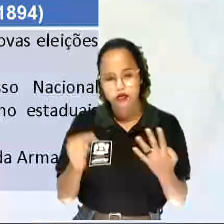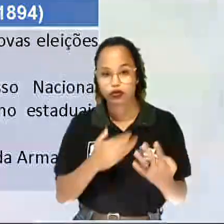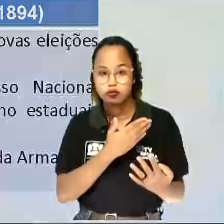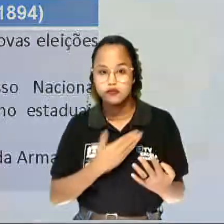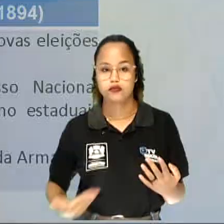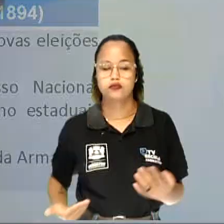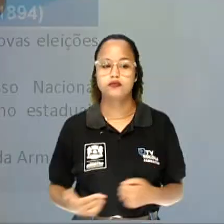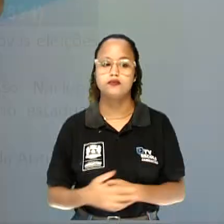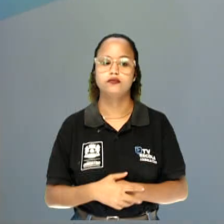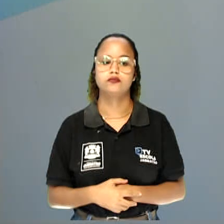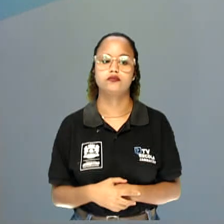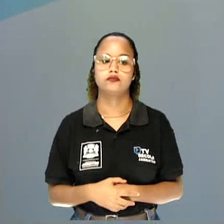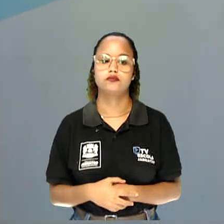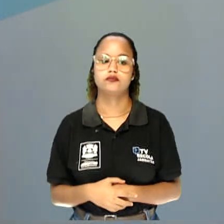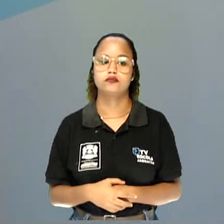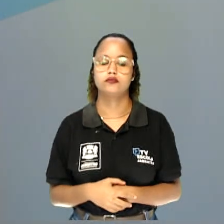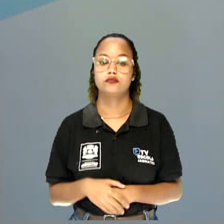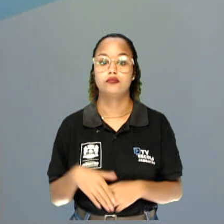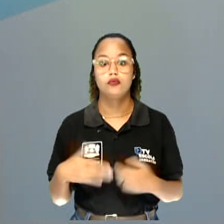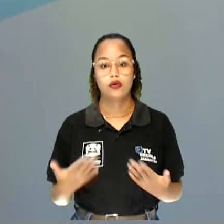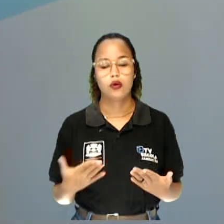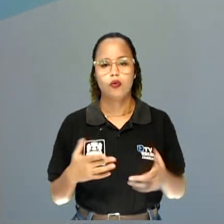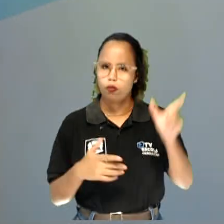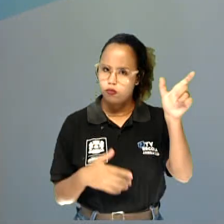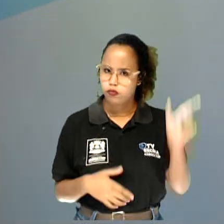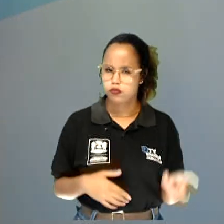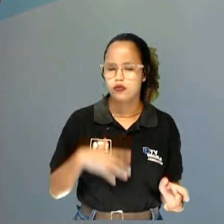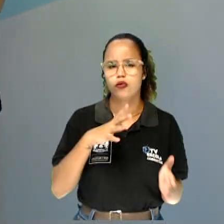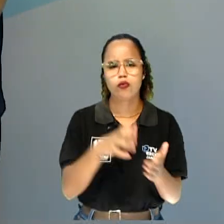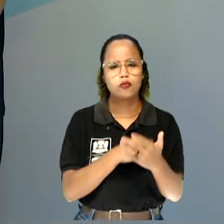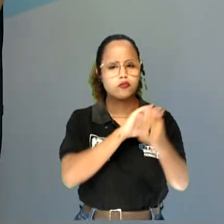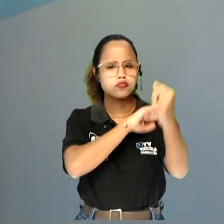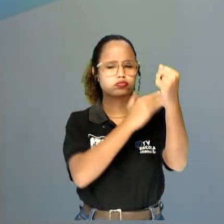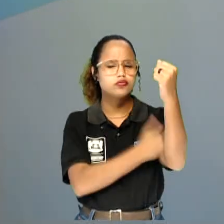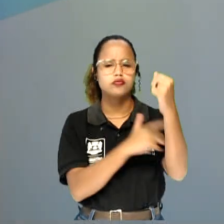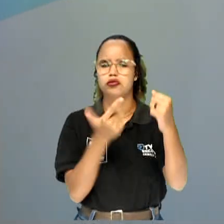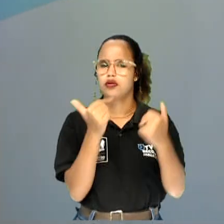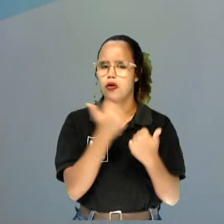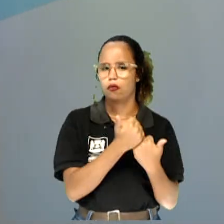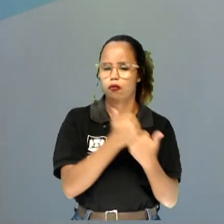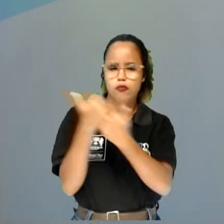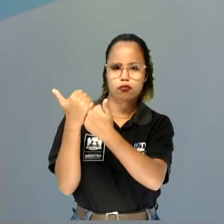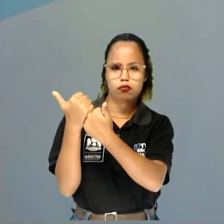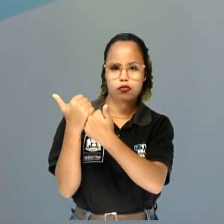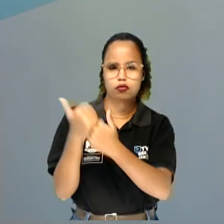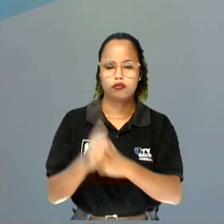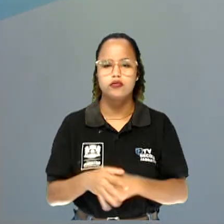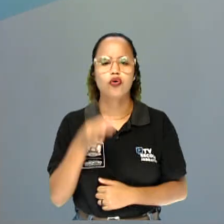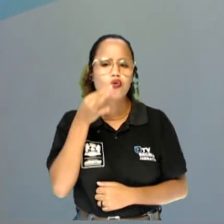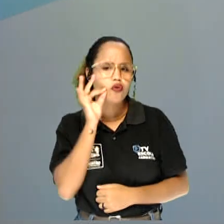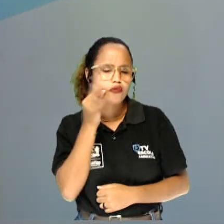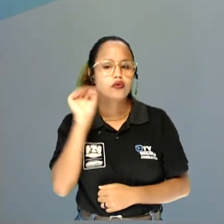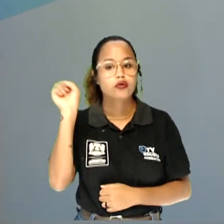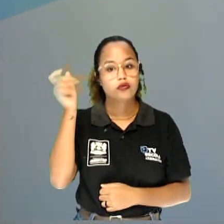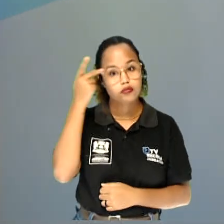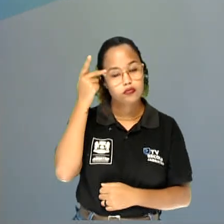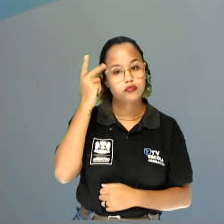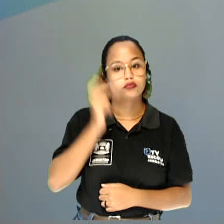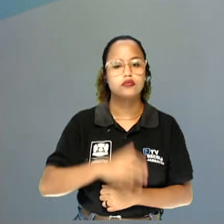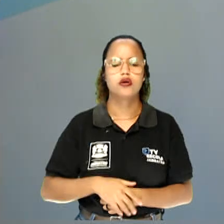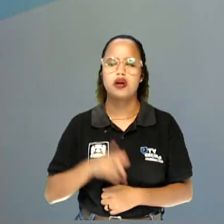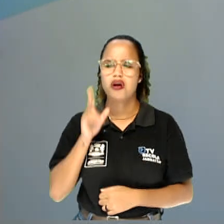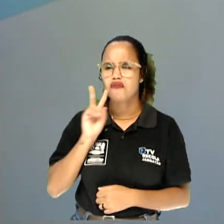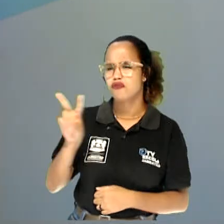Ó. Deodoro assumiu o poder sem o apoio dos cafeicultores paulistas. Ele era visto